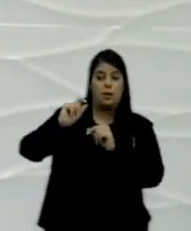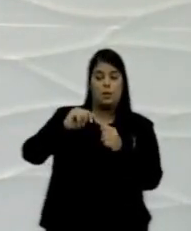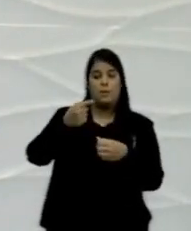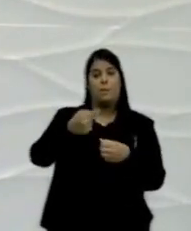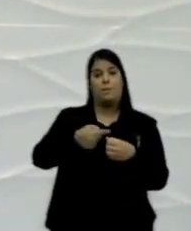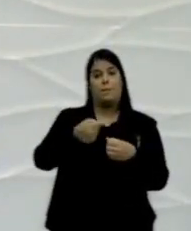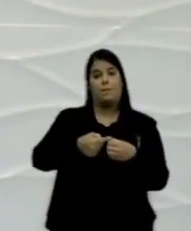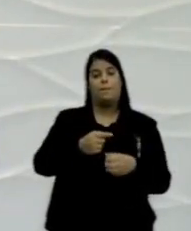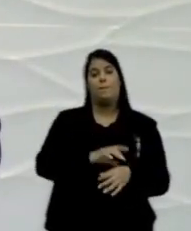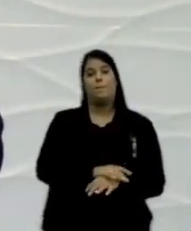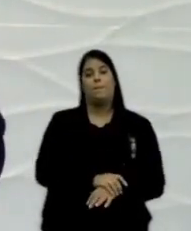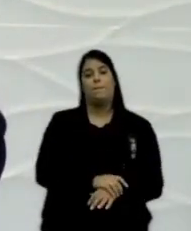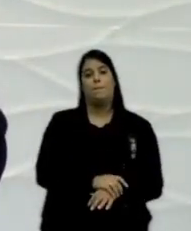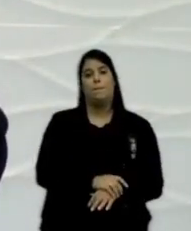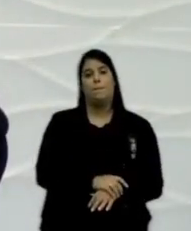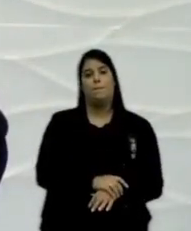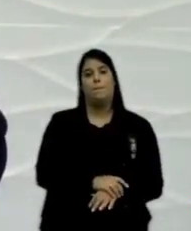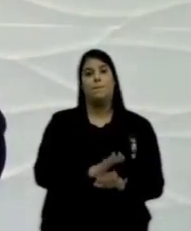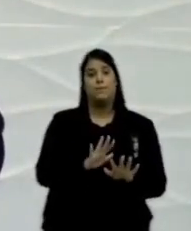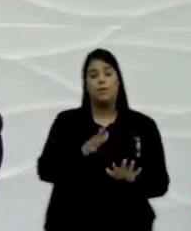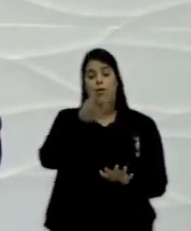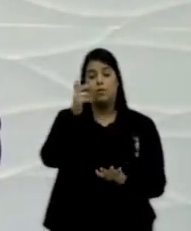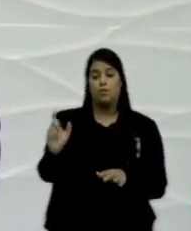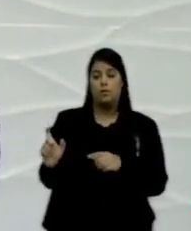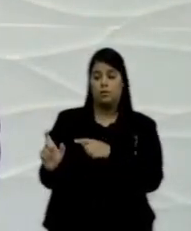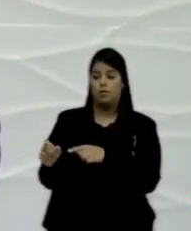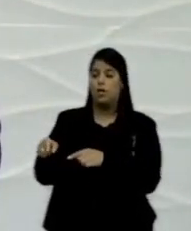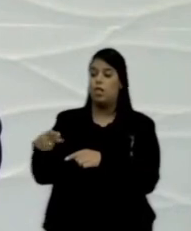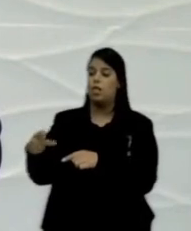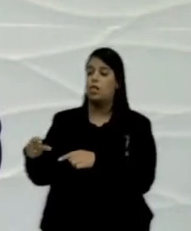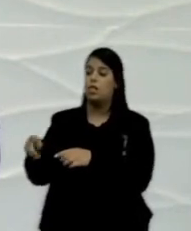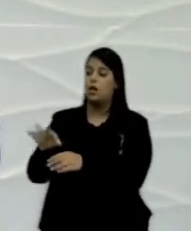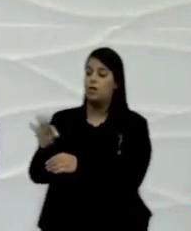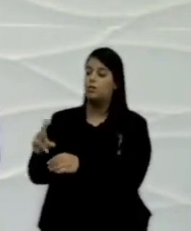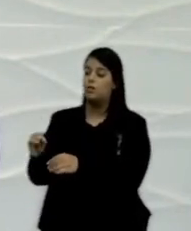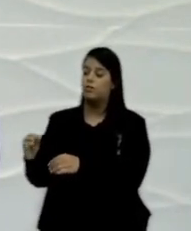município. Quando o cara sai lá de Espírito Santo, com 3,